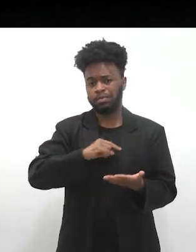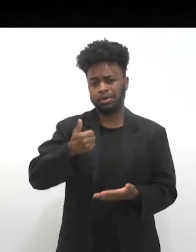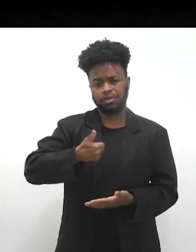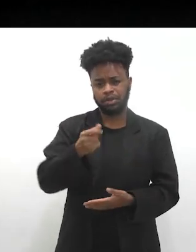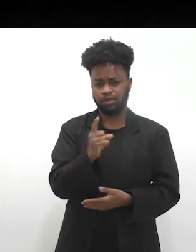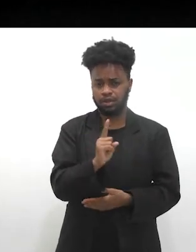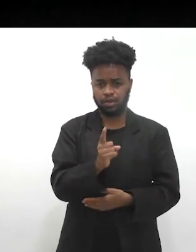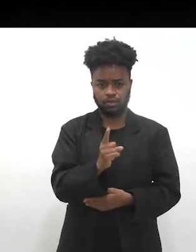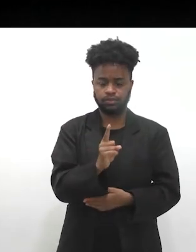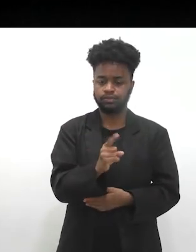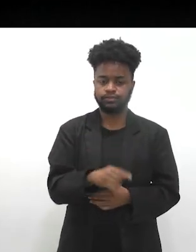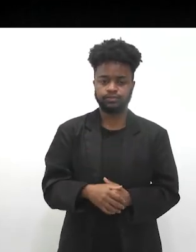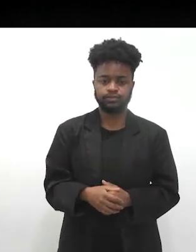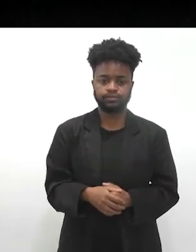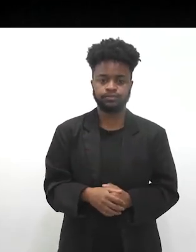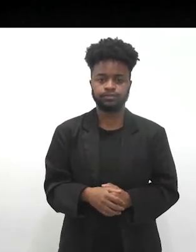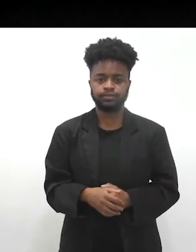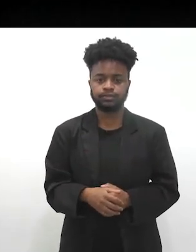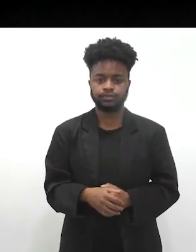nós não fomos os pioneiros.